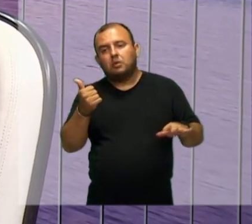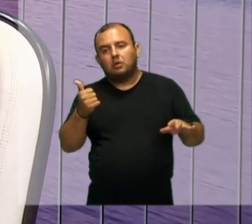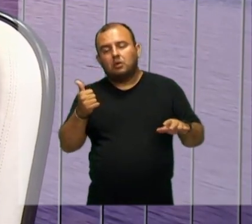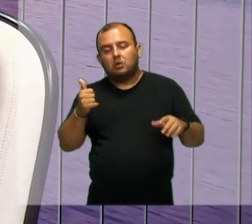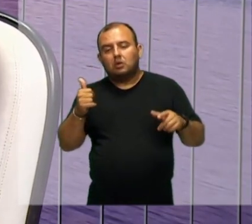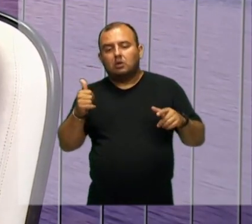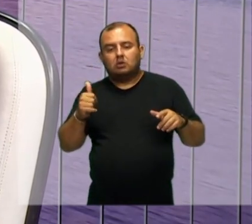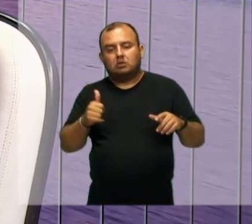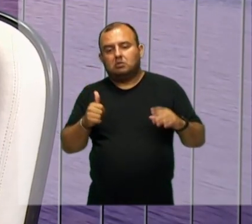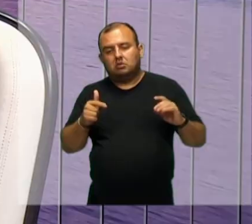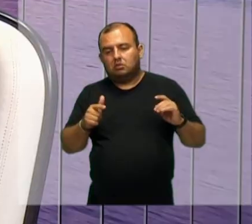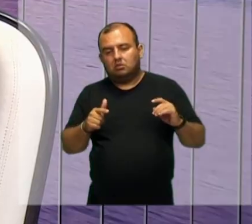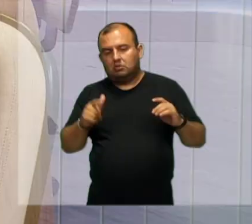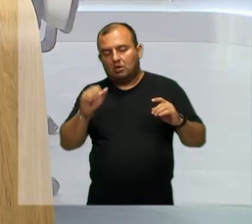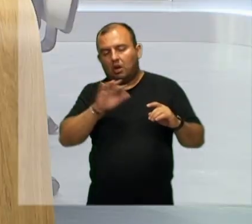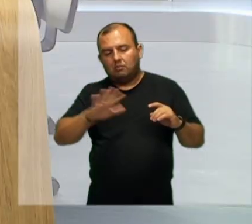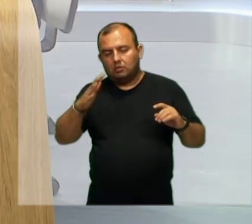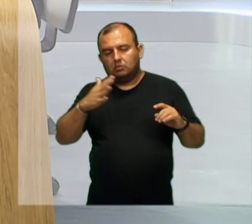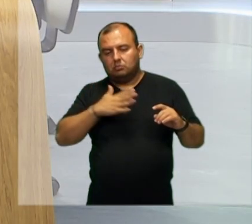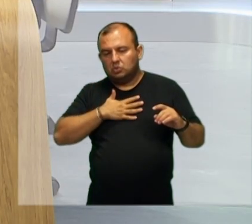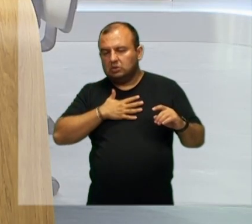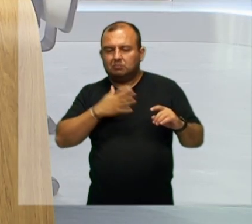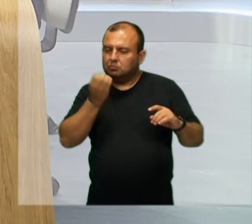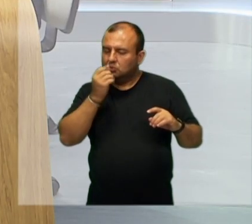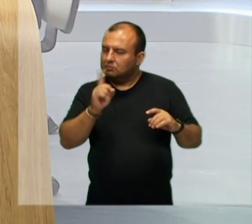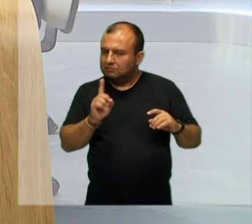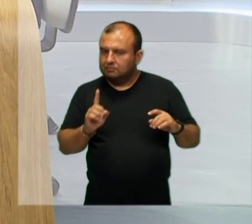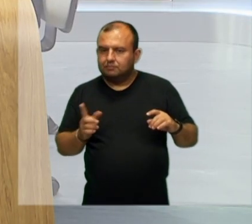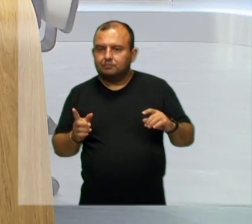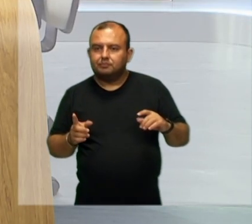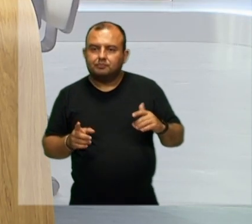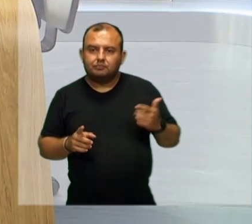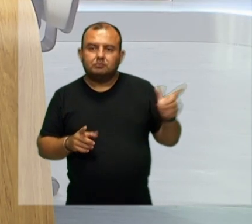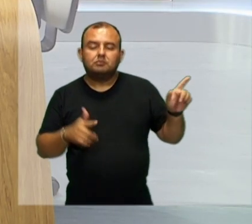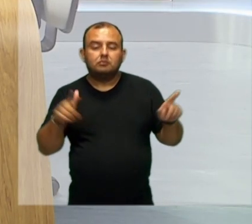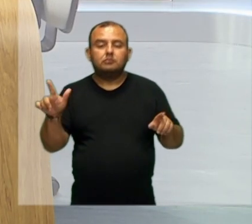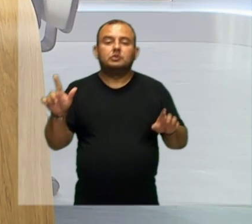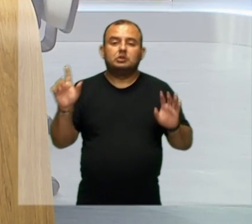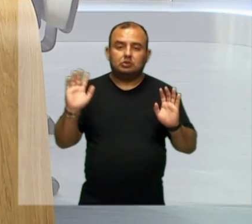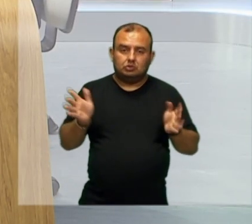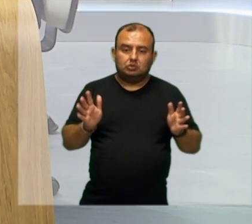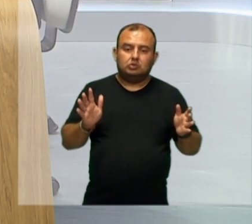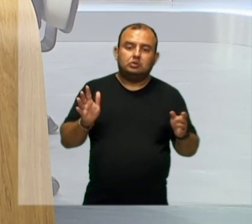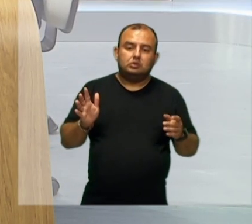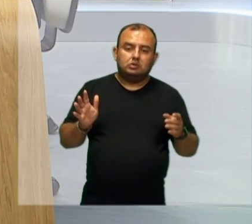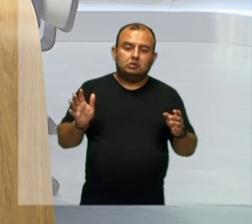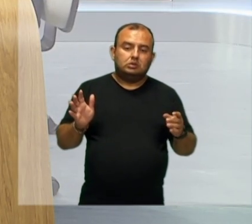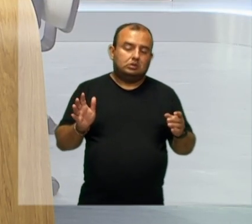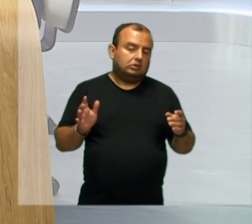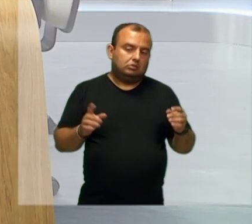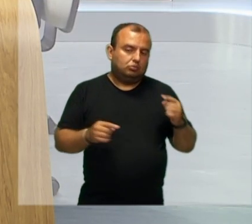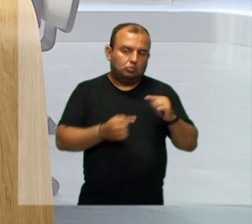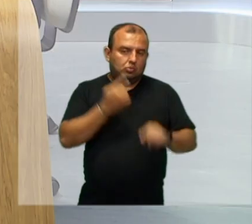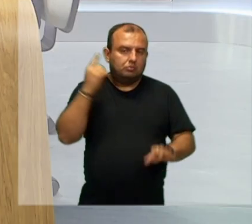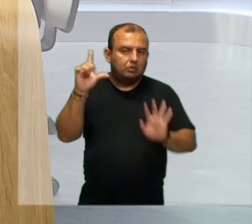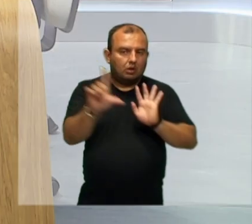colar a imagem, né? Mas sim, tirando essas questões que são realmente, de certa forma, ilícitas,